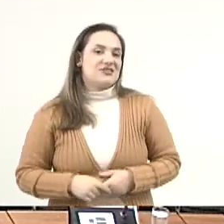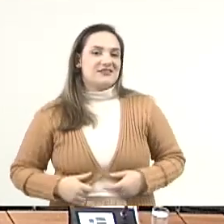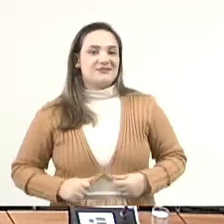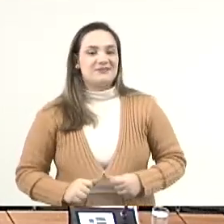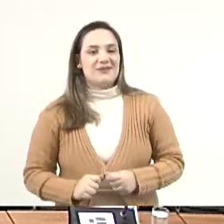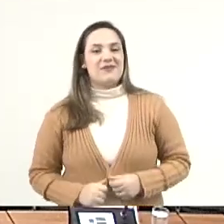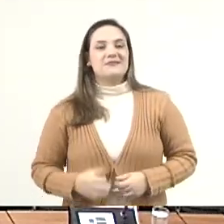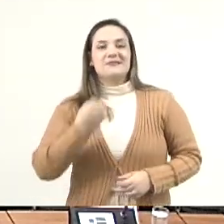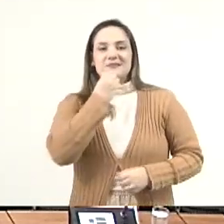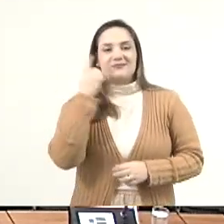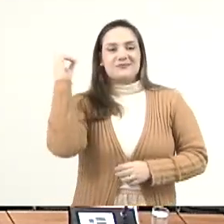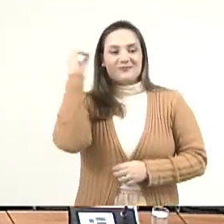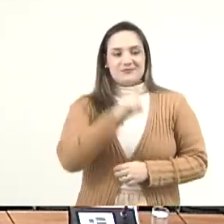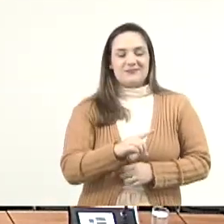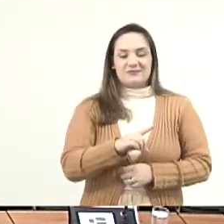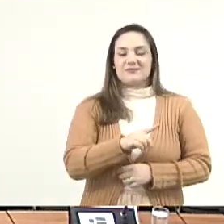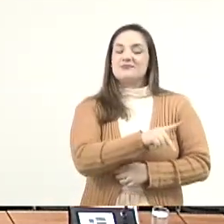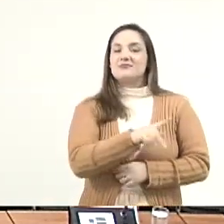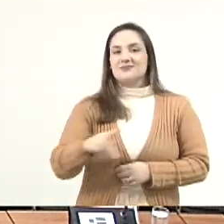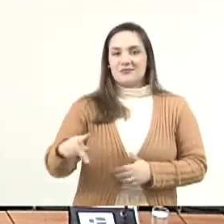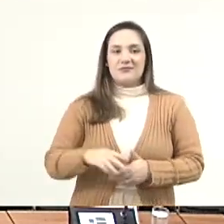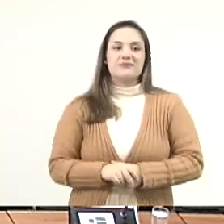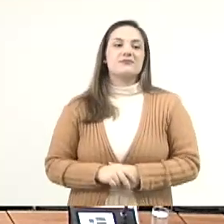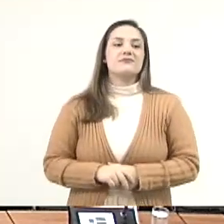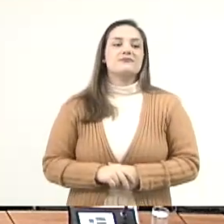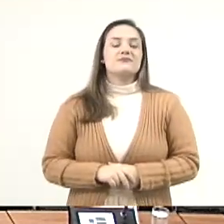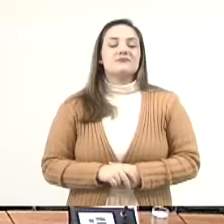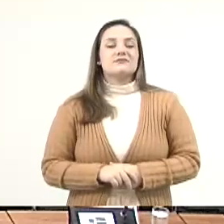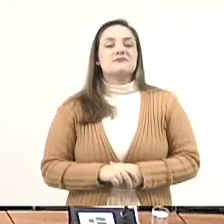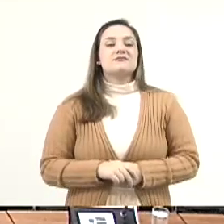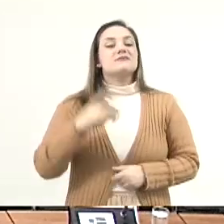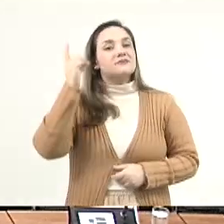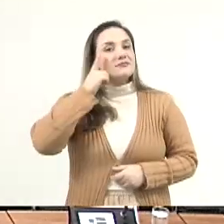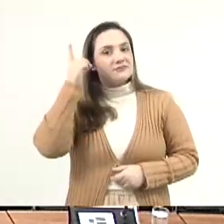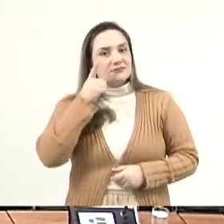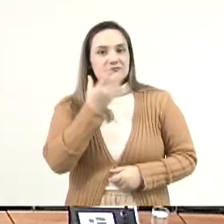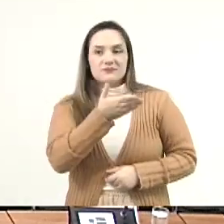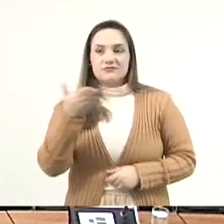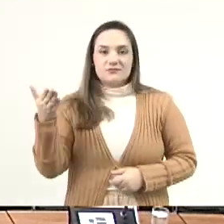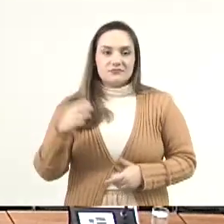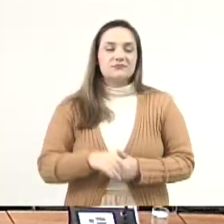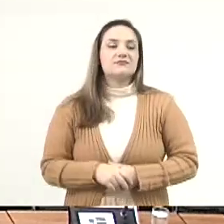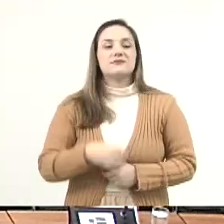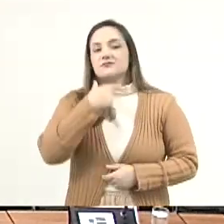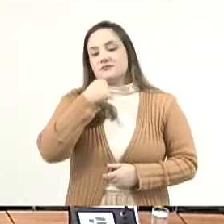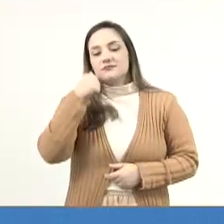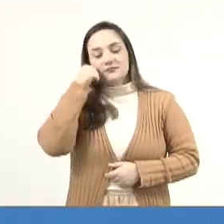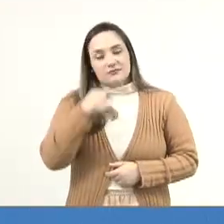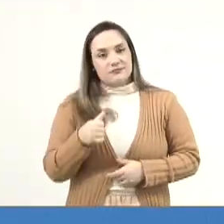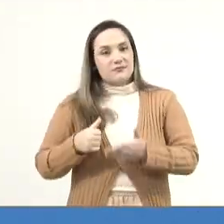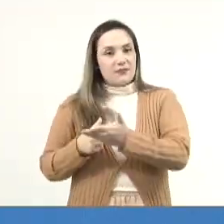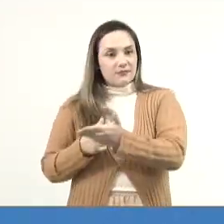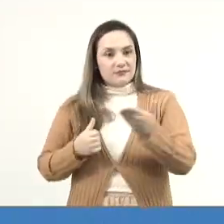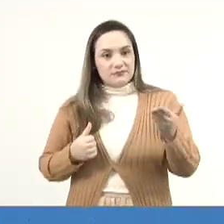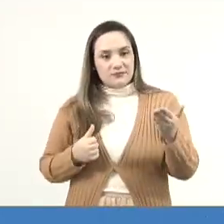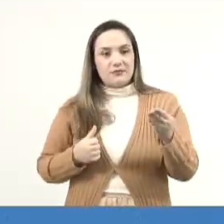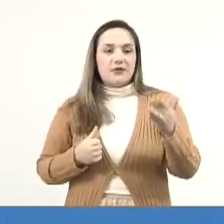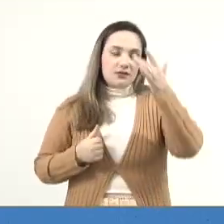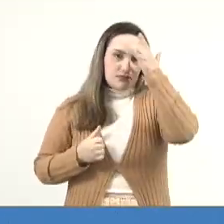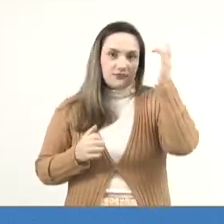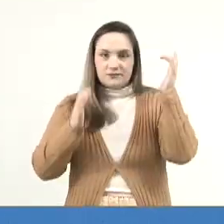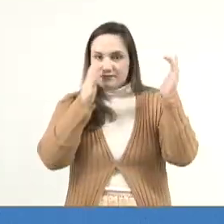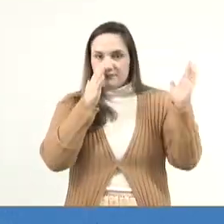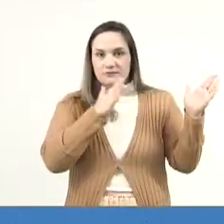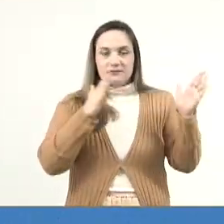Bom dia senhor presidente mesa diretora caros deputados deputadas senhoras e senhores aqueles que nos